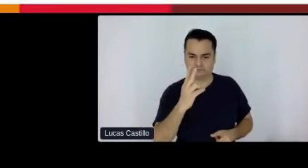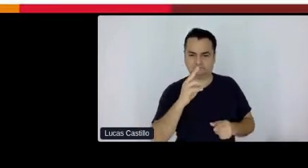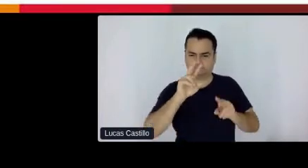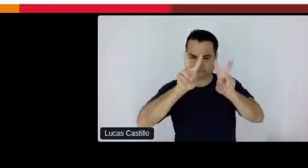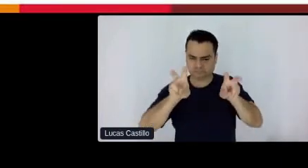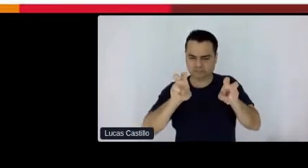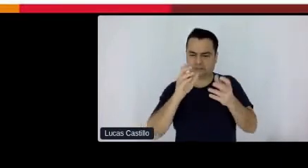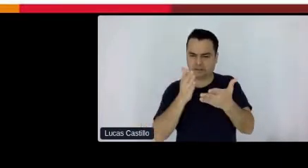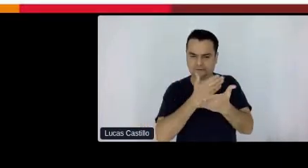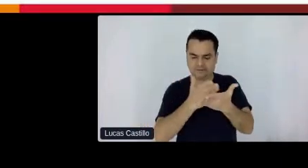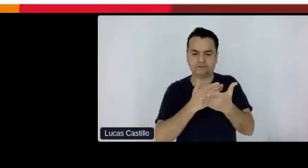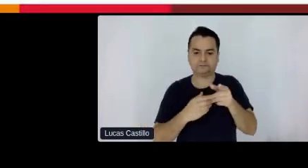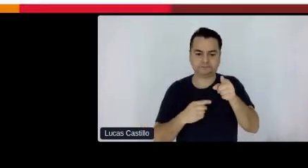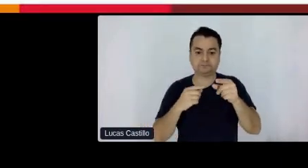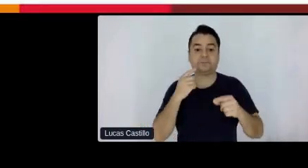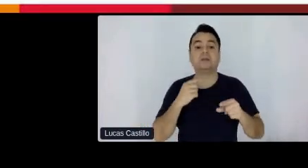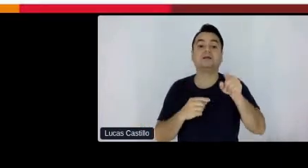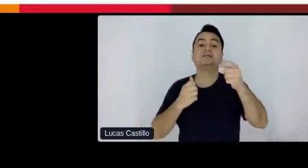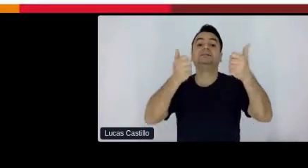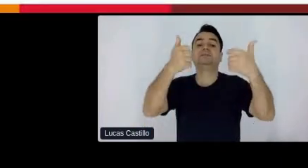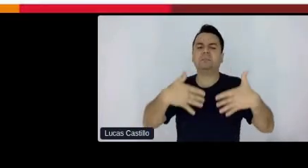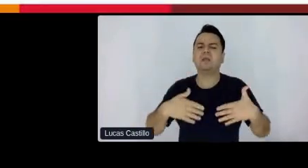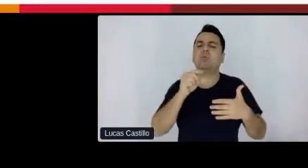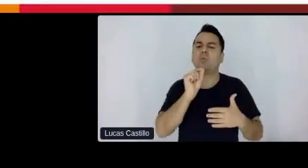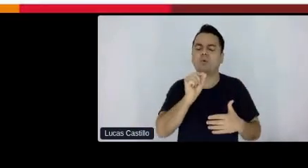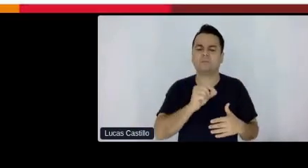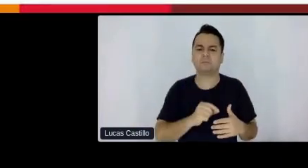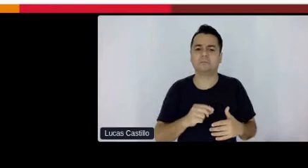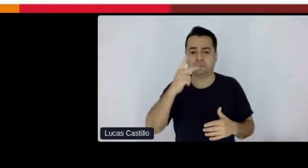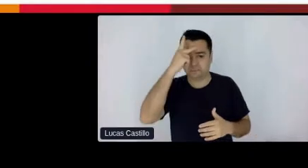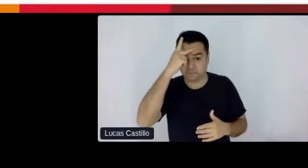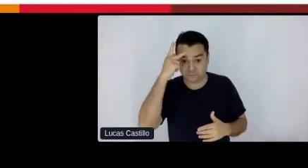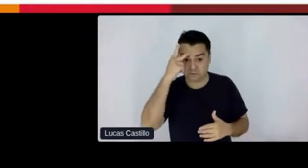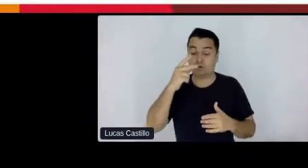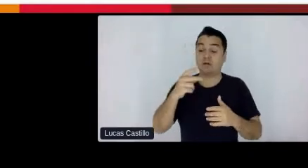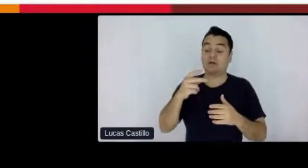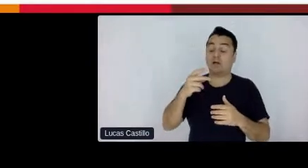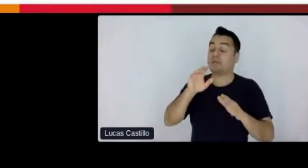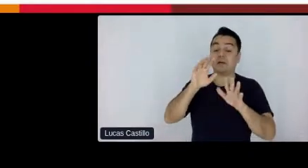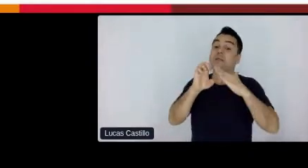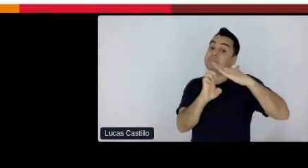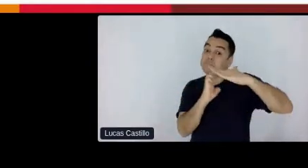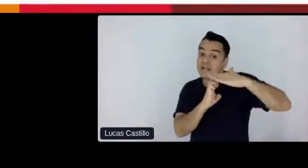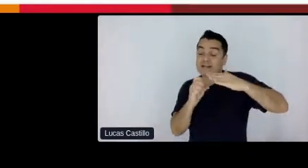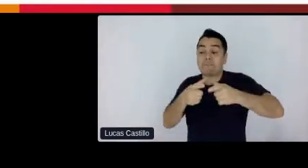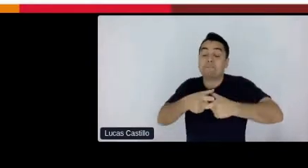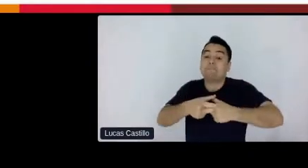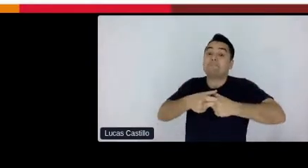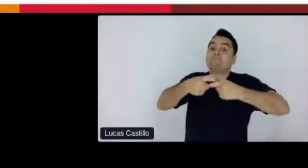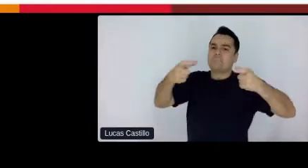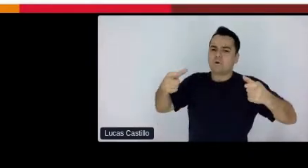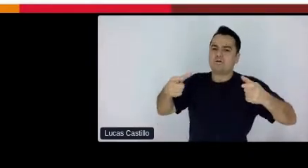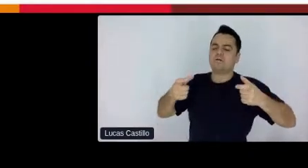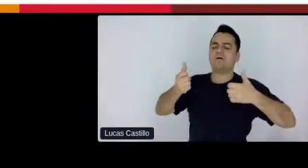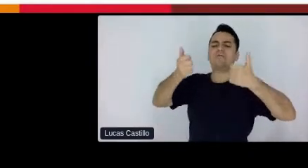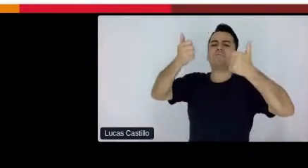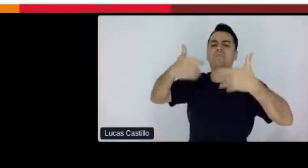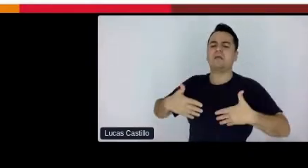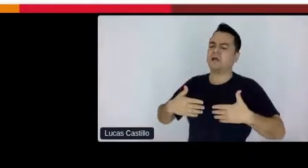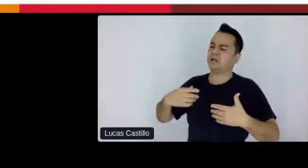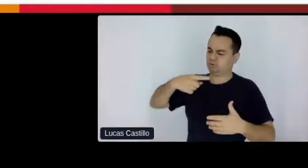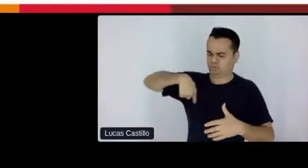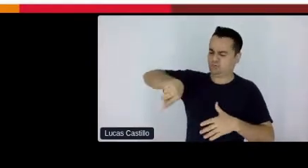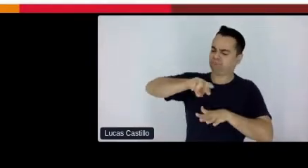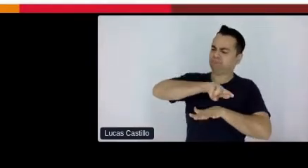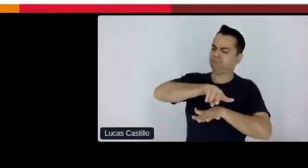maioria das empresas afirma serem abertas, inclusivas, sem preconceito. No entanto, na prática, ainda vemos gestores ou profissionais